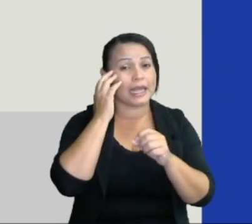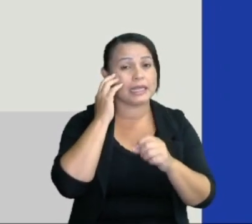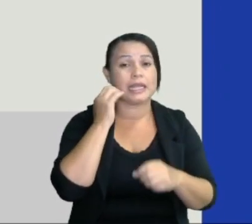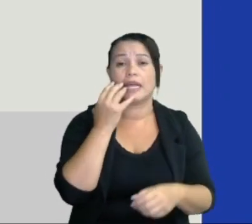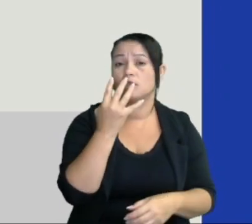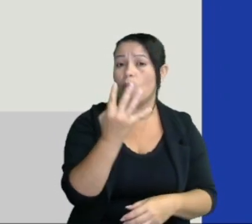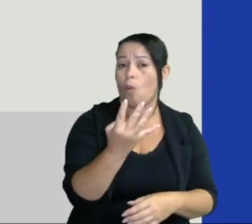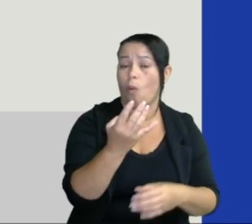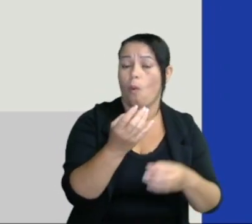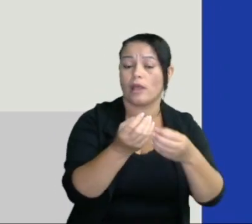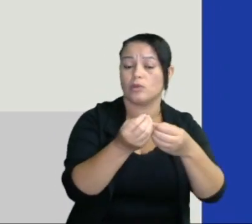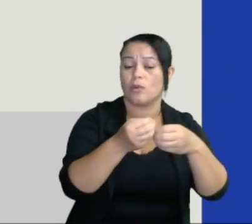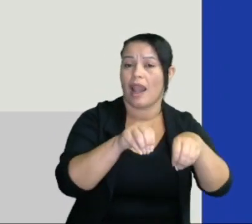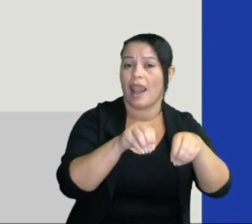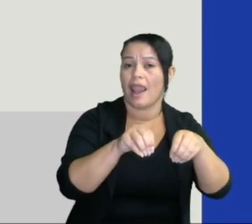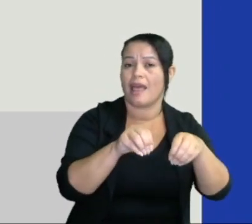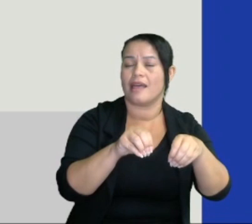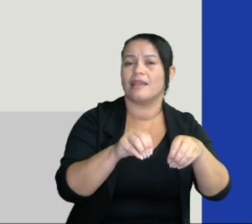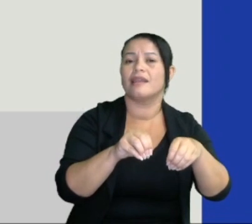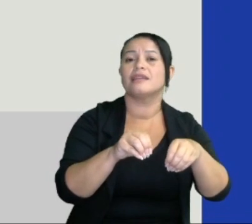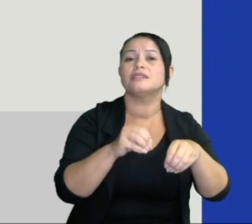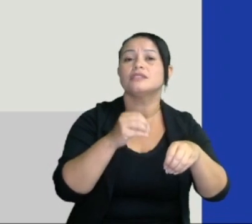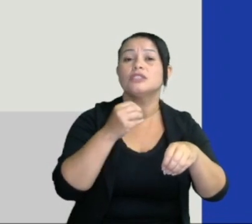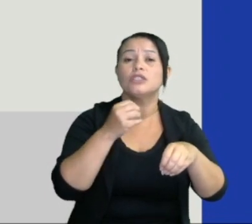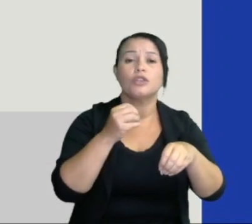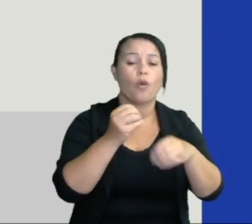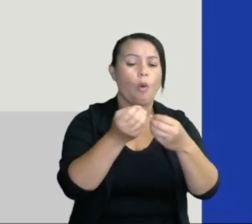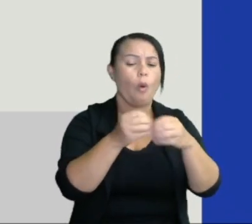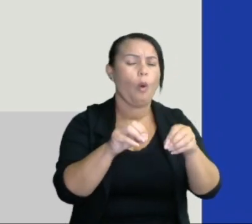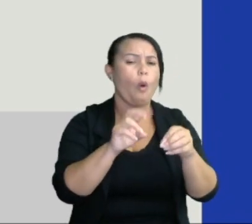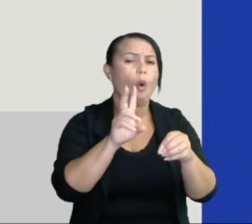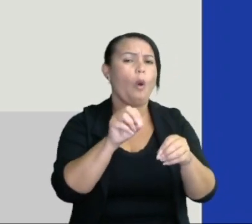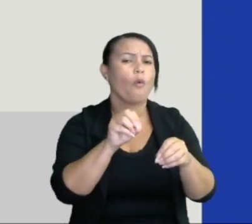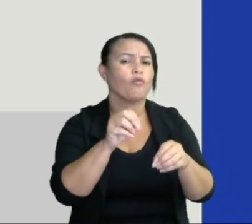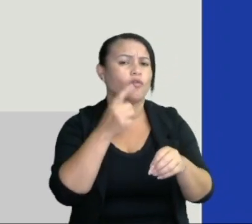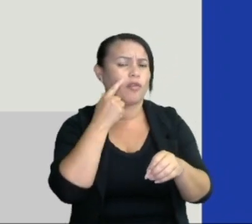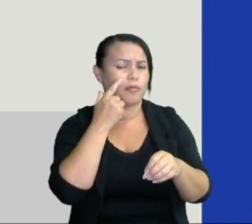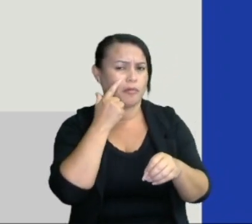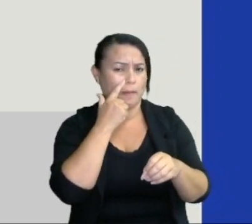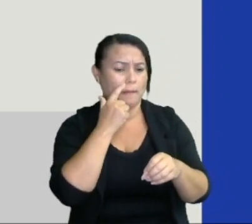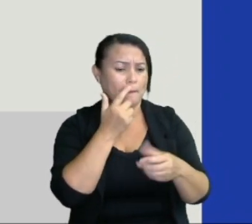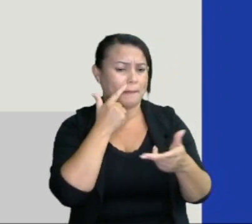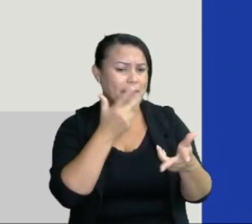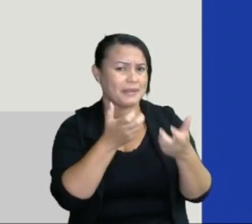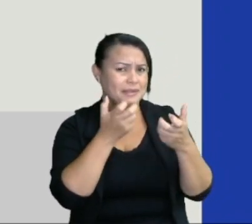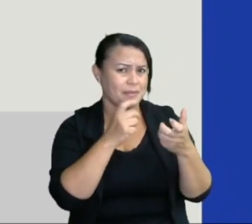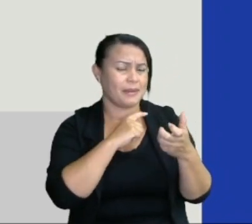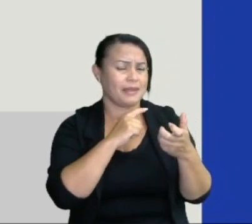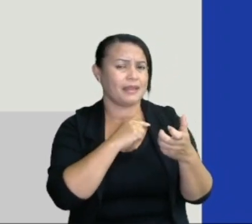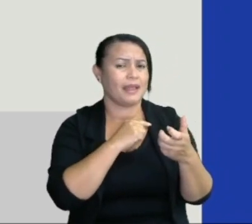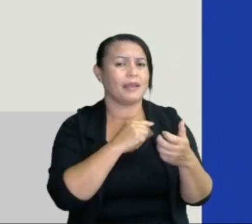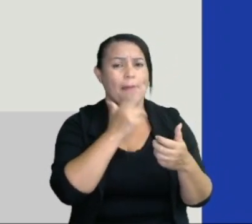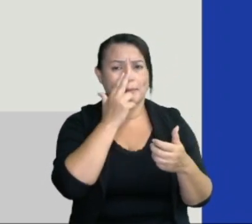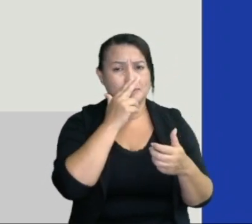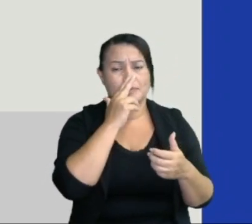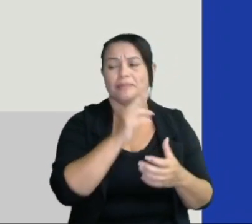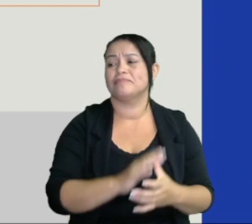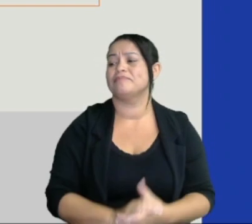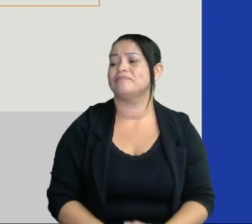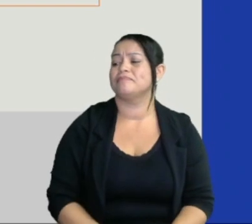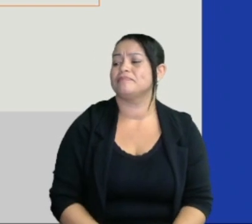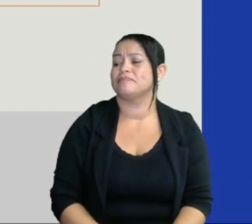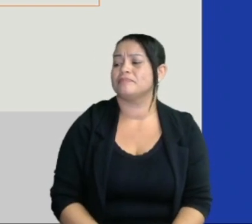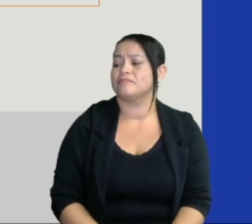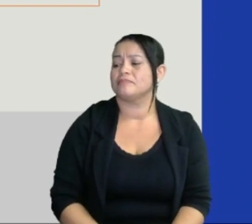4 claras de ovo. Perceba que eu tenho a mesma quantidade de ingredientes, certo? Que é 4.